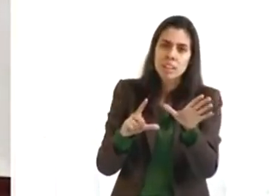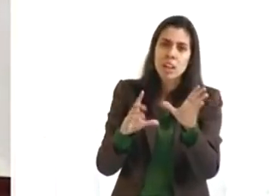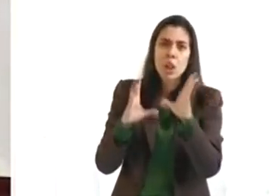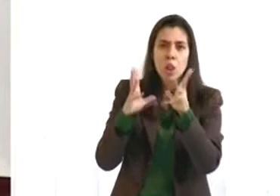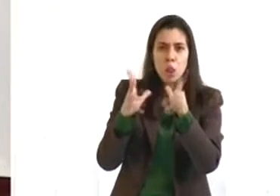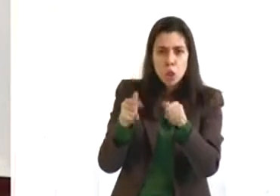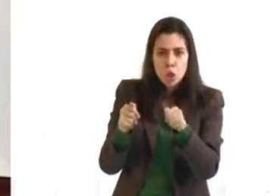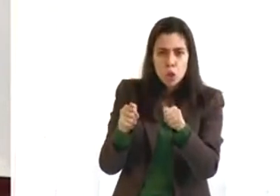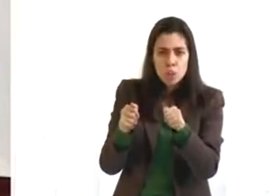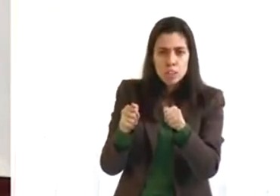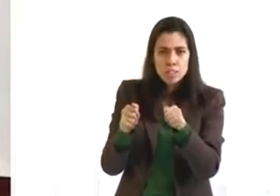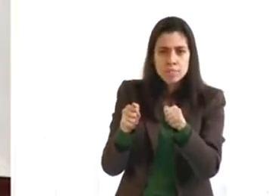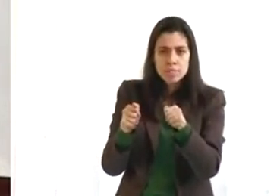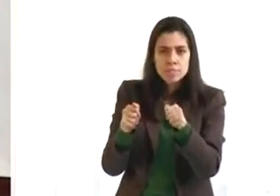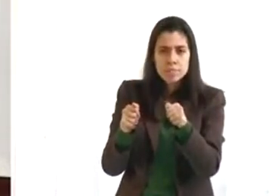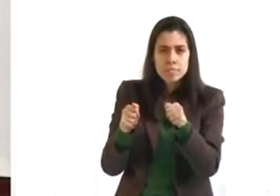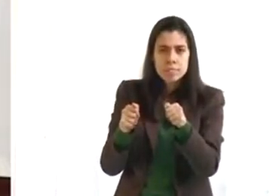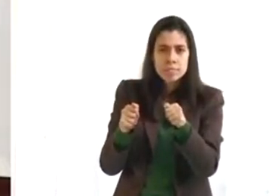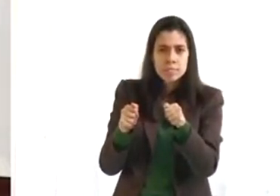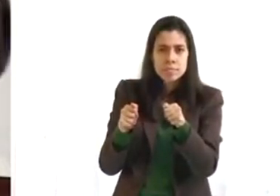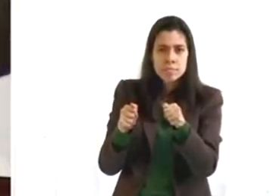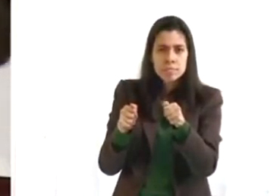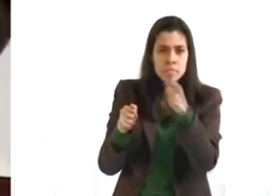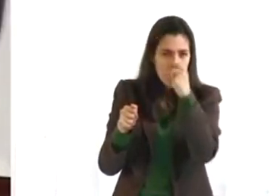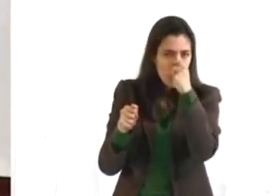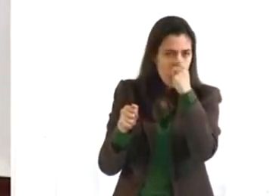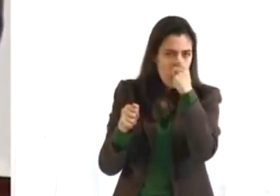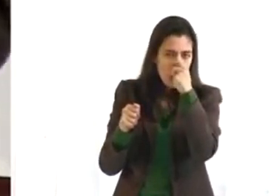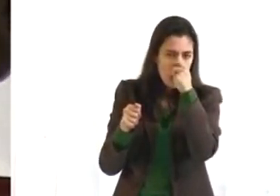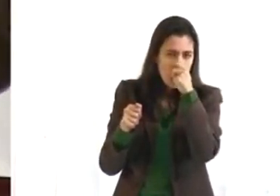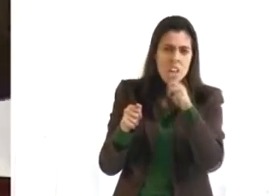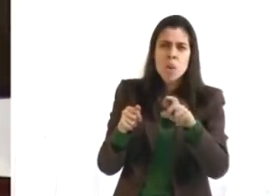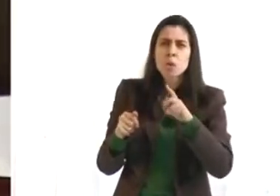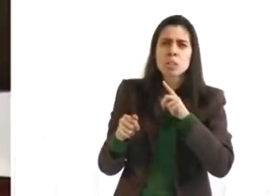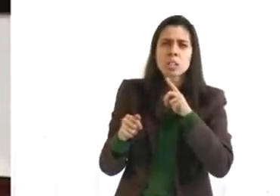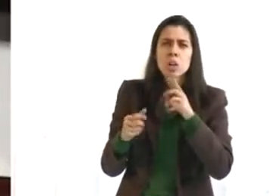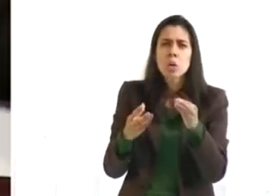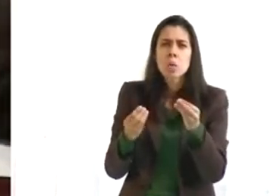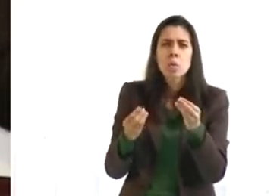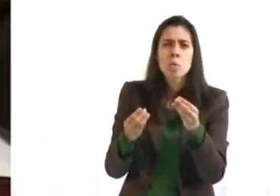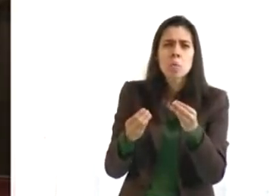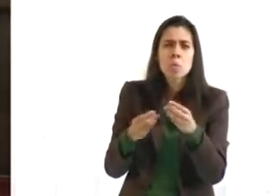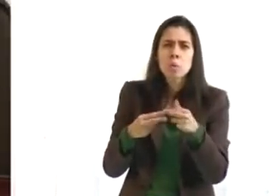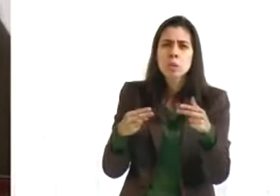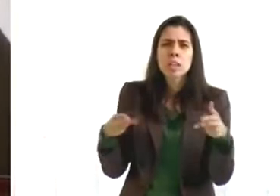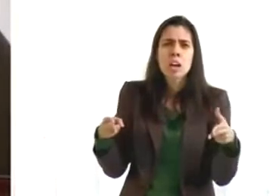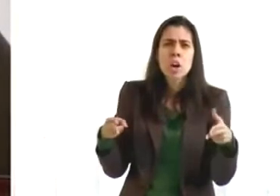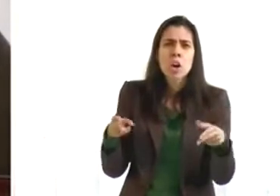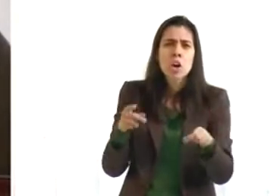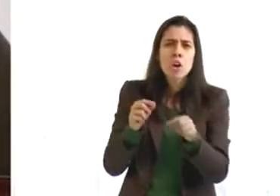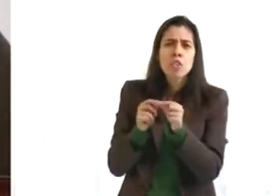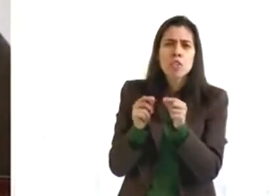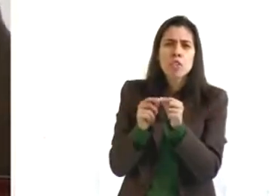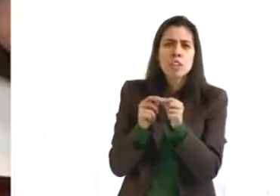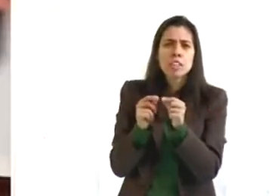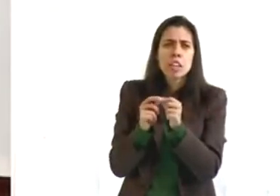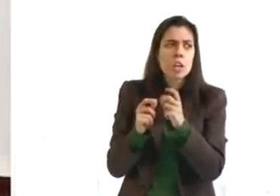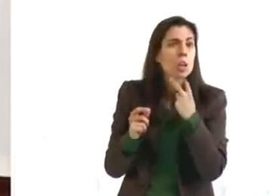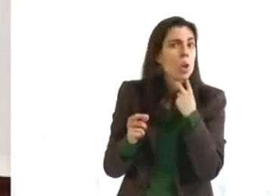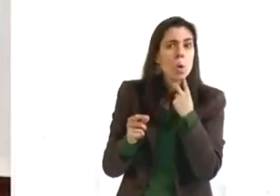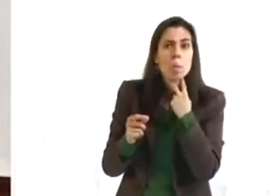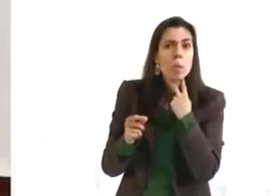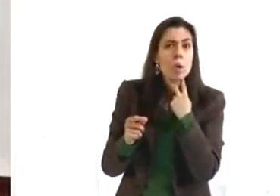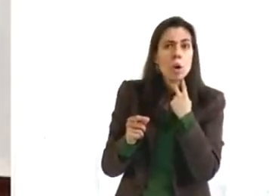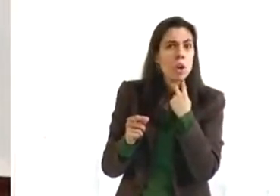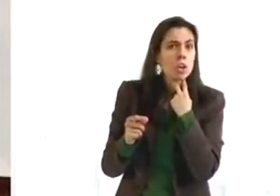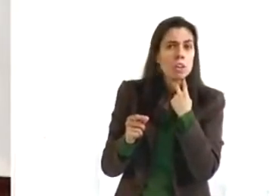para te atender, porque eu estou com uma vida tão atarefada, eu estou cheio de trabalho. Você não pode falar isso. Você vai ter que